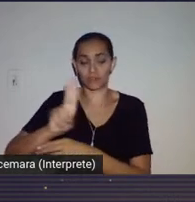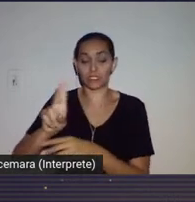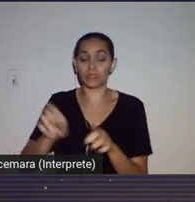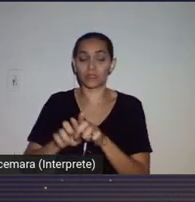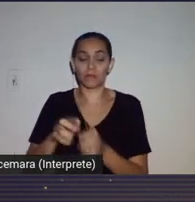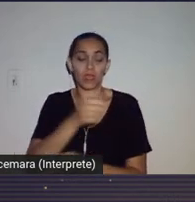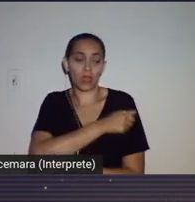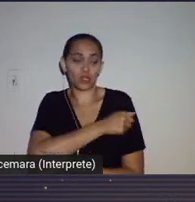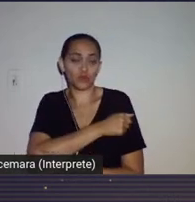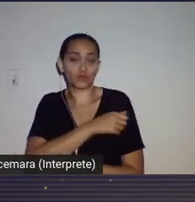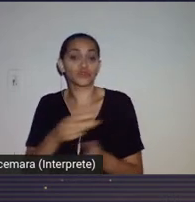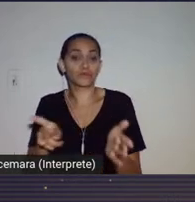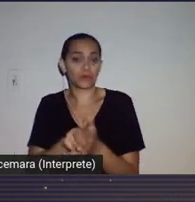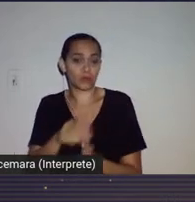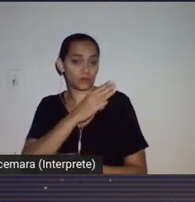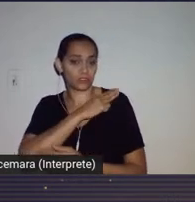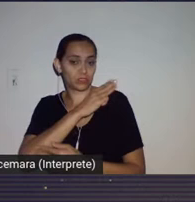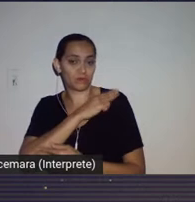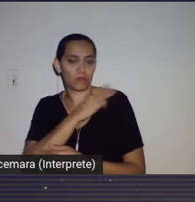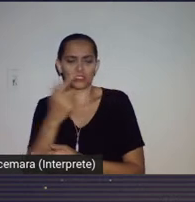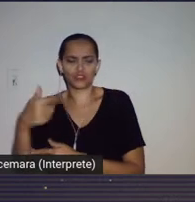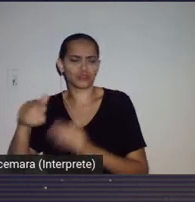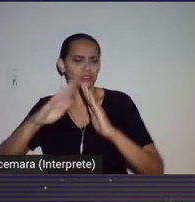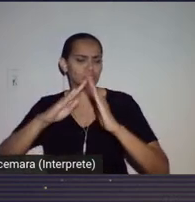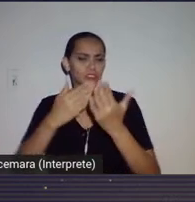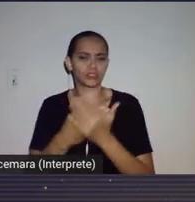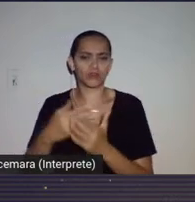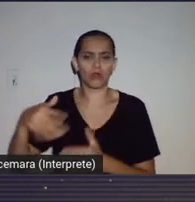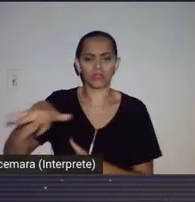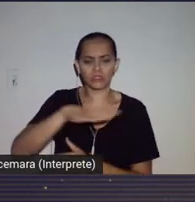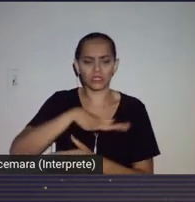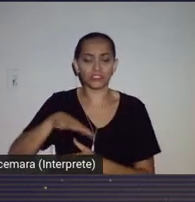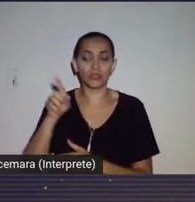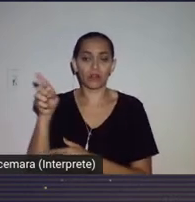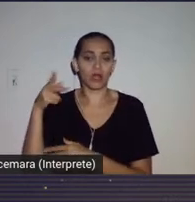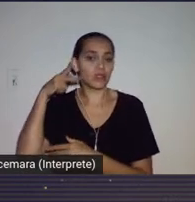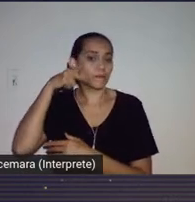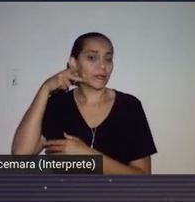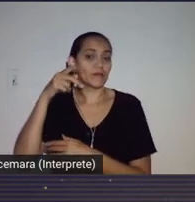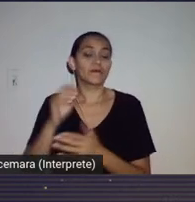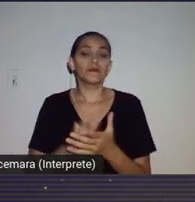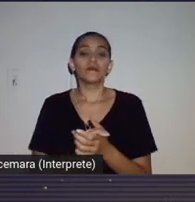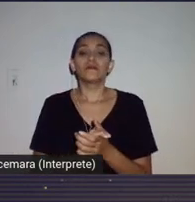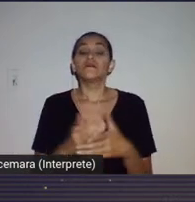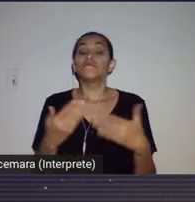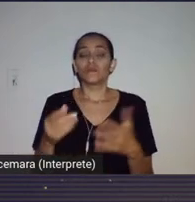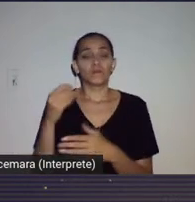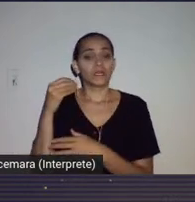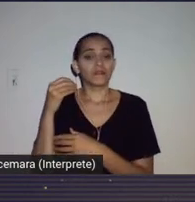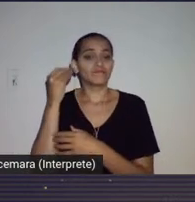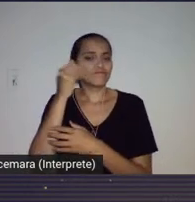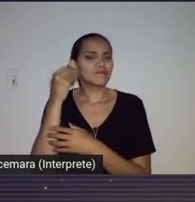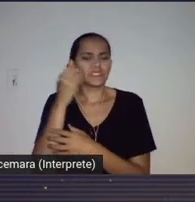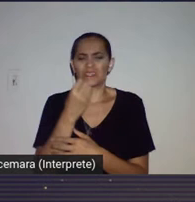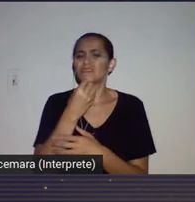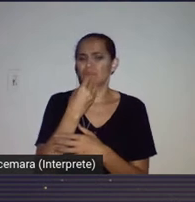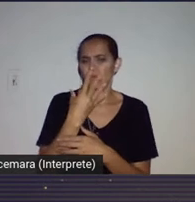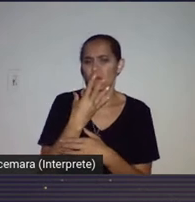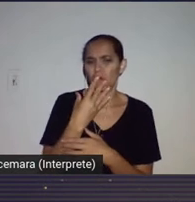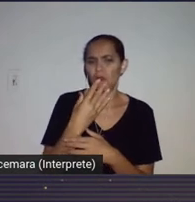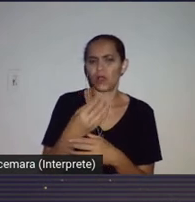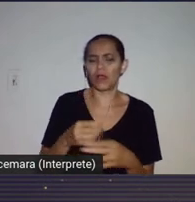de outras escolas, enfim, da região. E aí também foi uma experiência bem legal. Eu participei da UBI 2015, da Maratona SBC